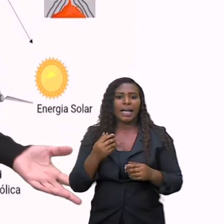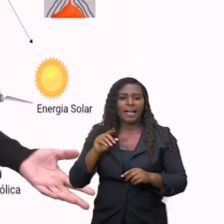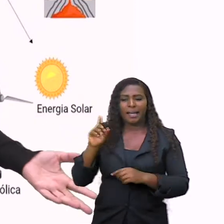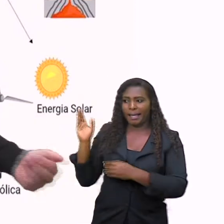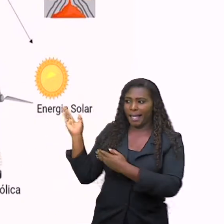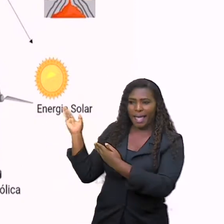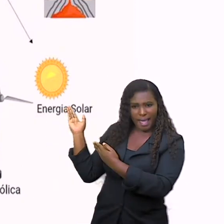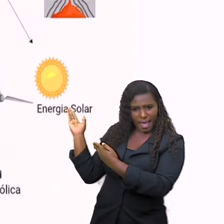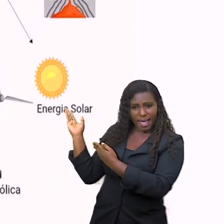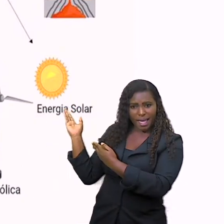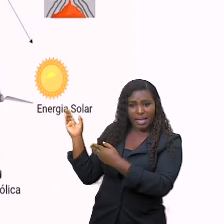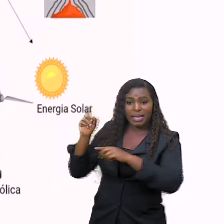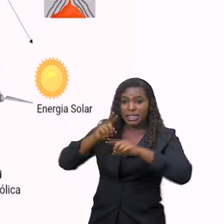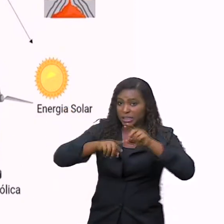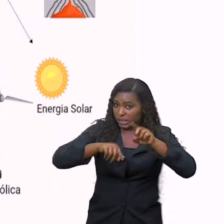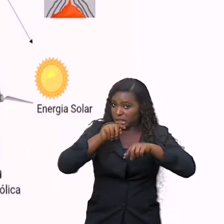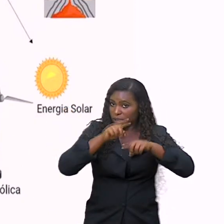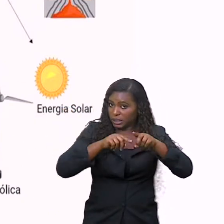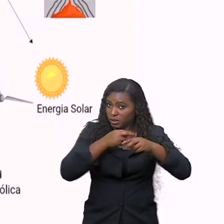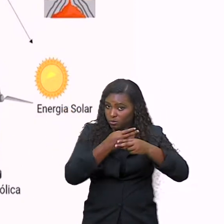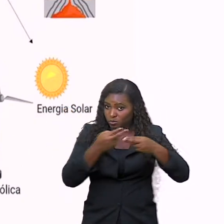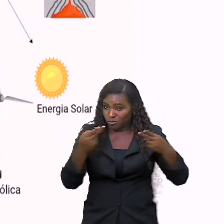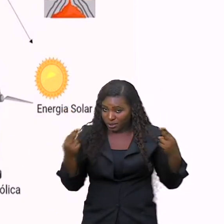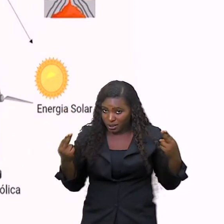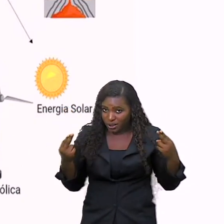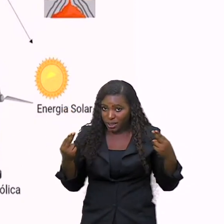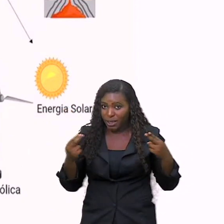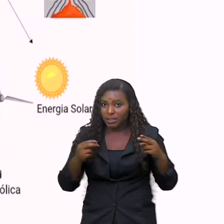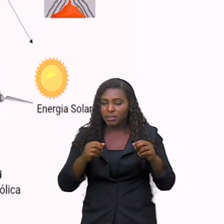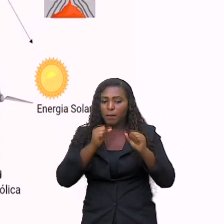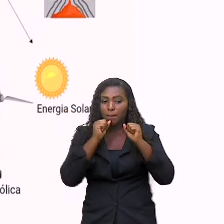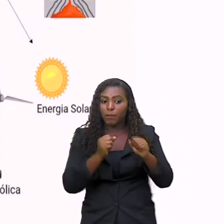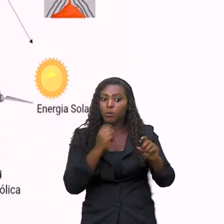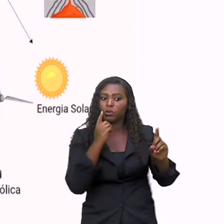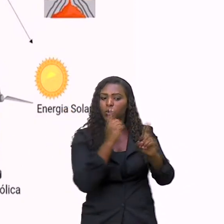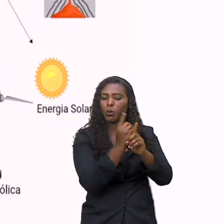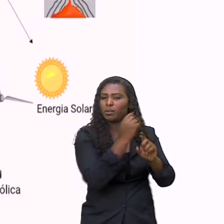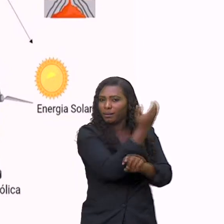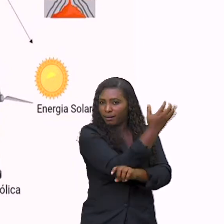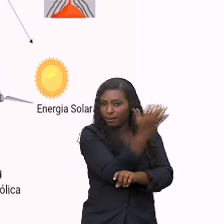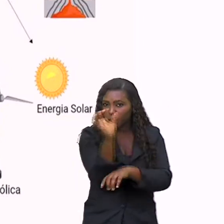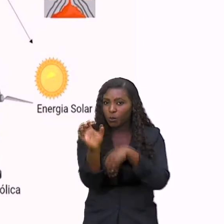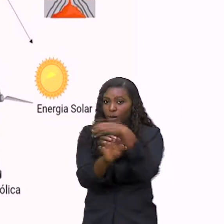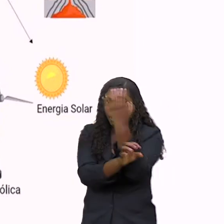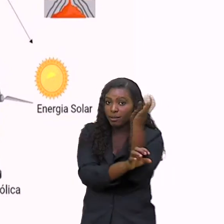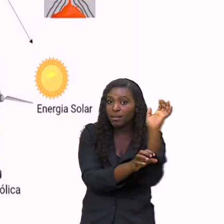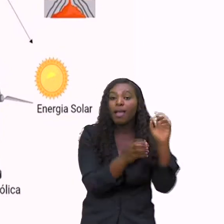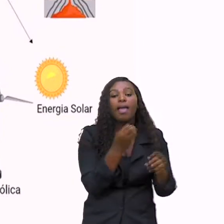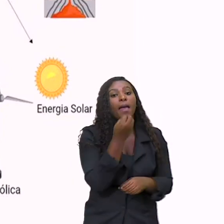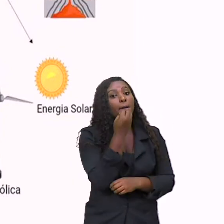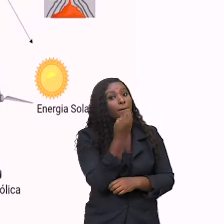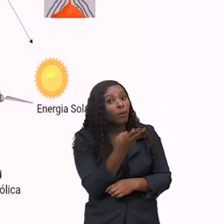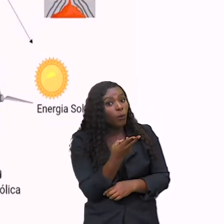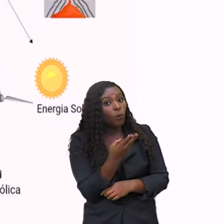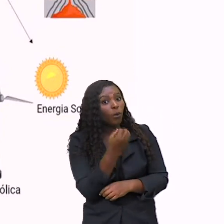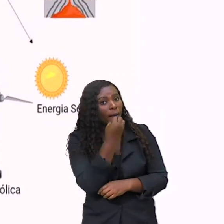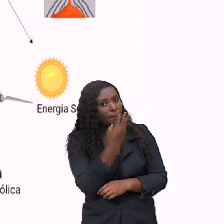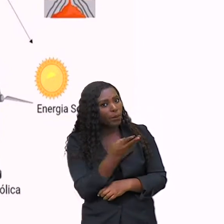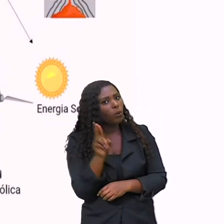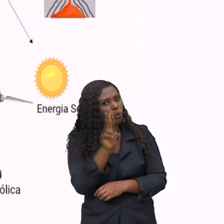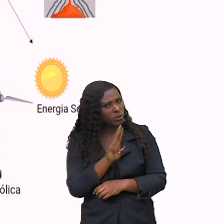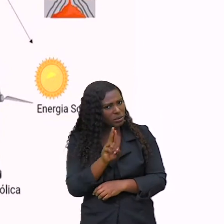também não se esgotam. São fontes de energias mais aconselháveis uma vez ou que